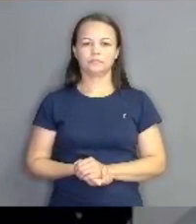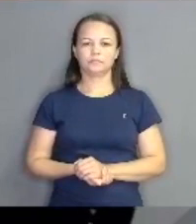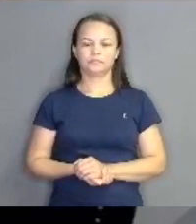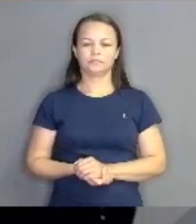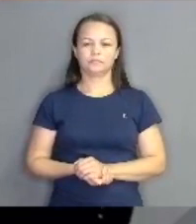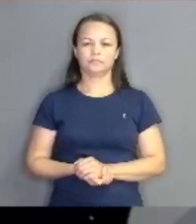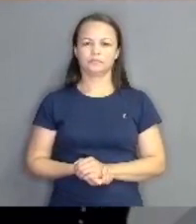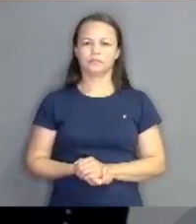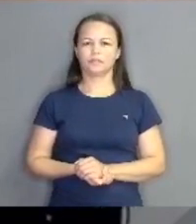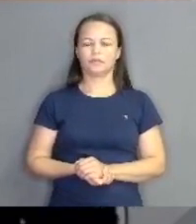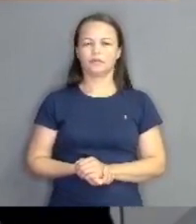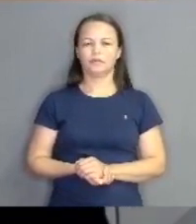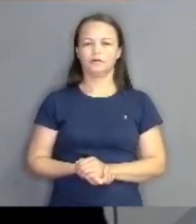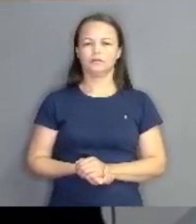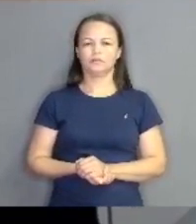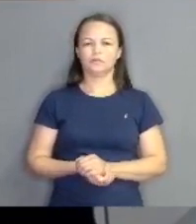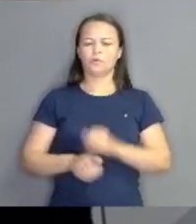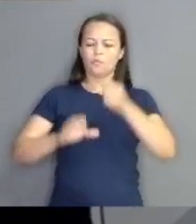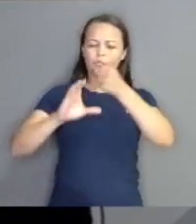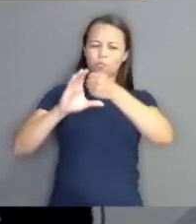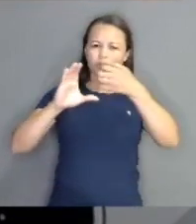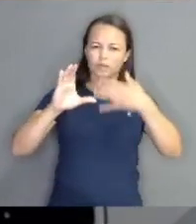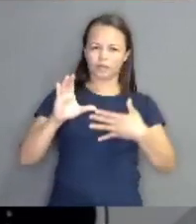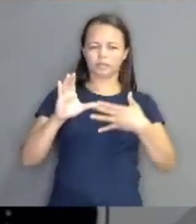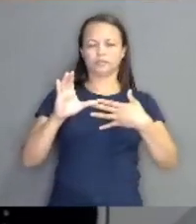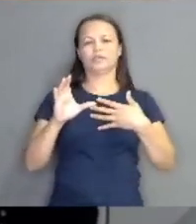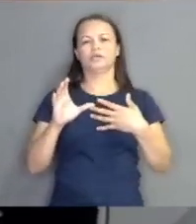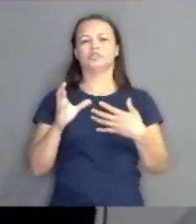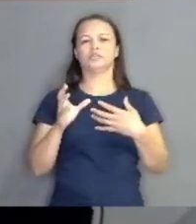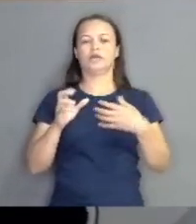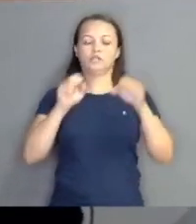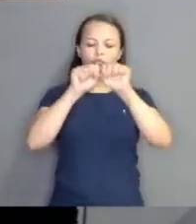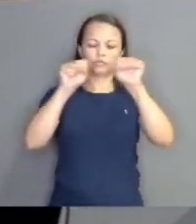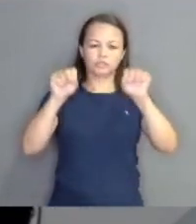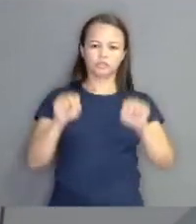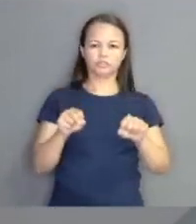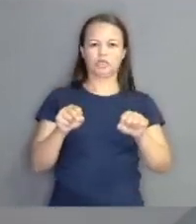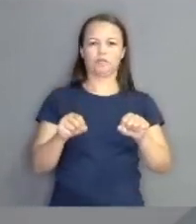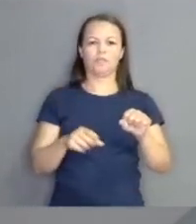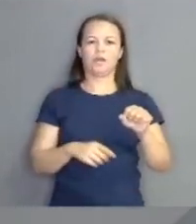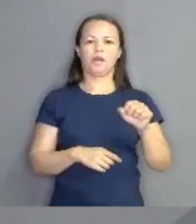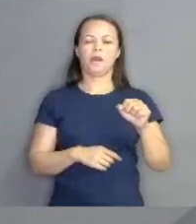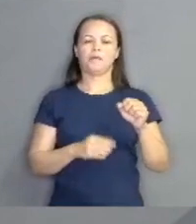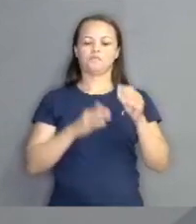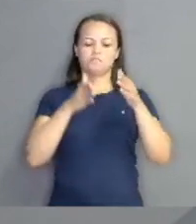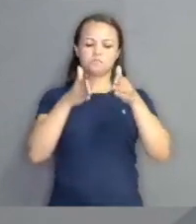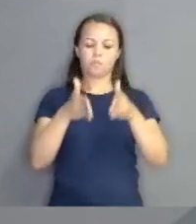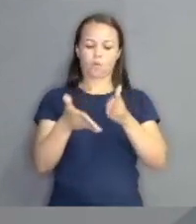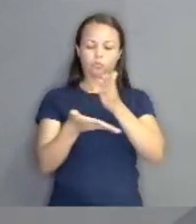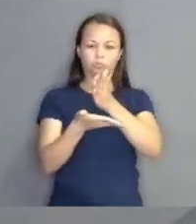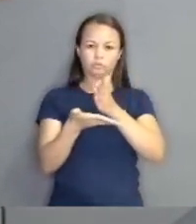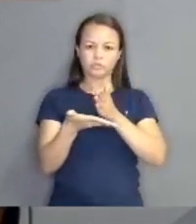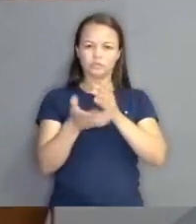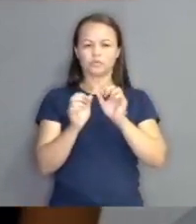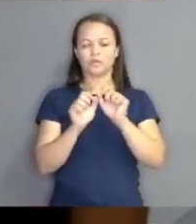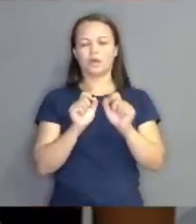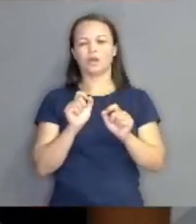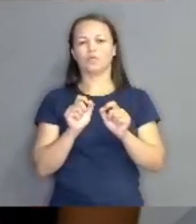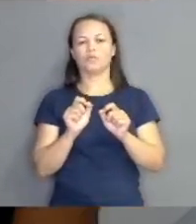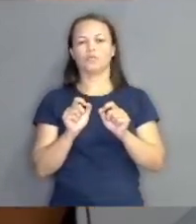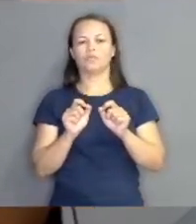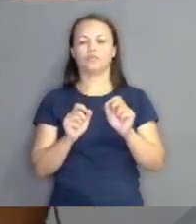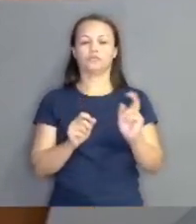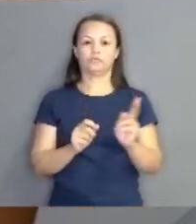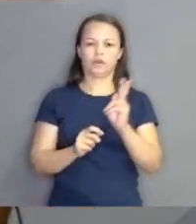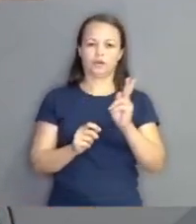Uma das características desse sistema é que ele é posicional, como falei no outro slide, ou seja, o valor que o algarismo representa